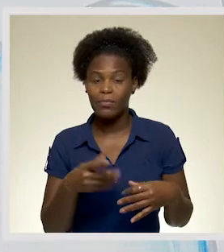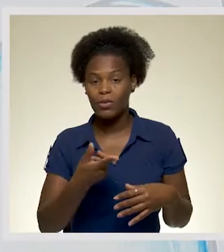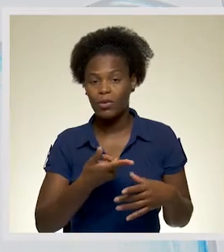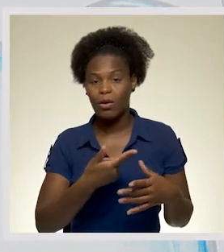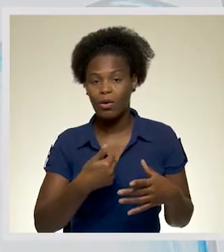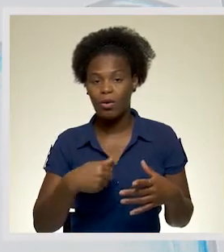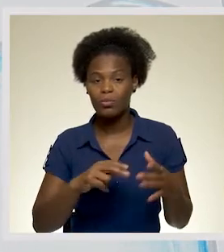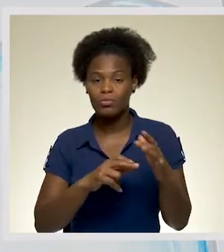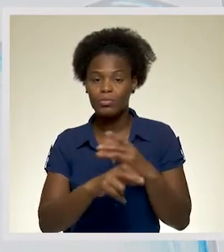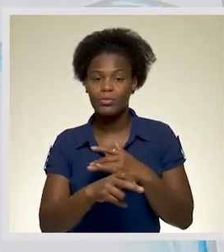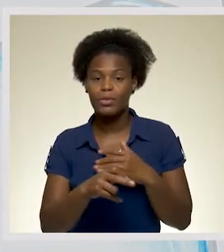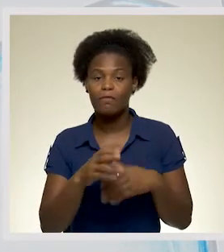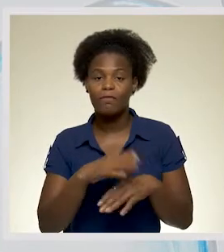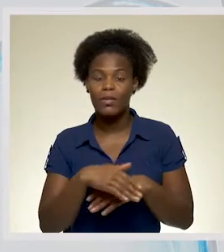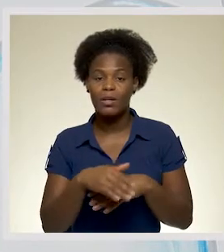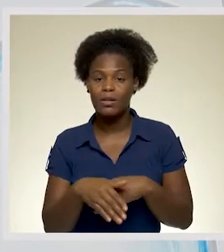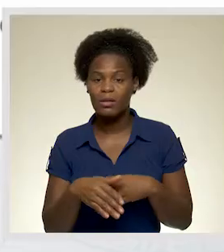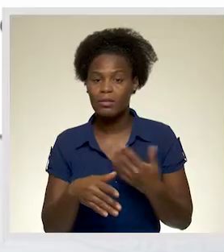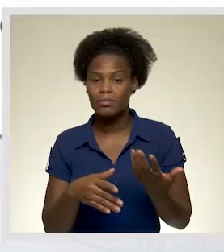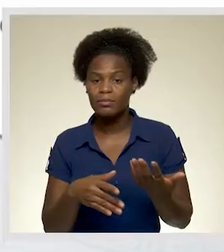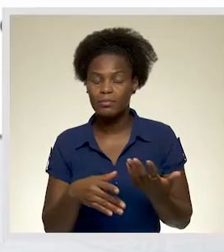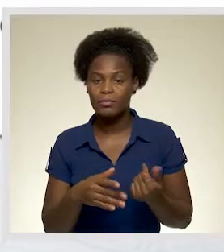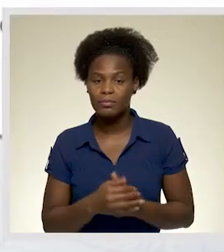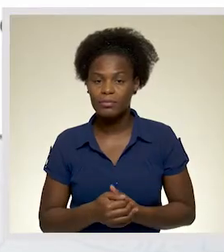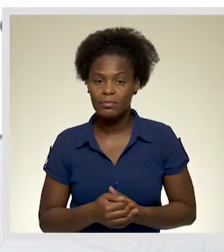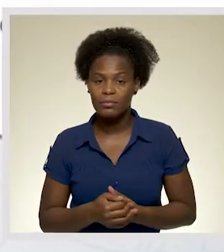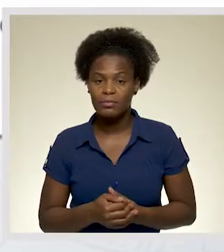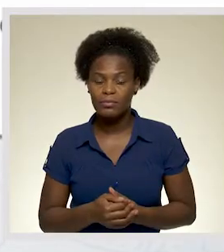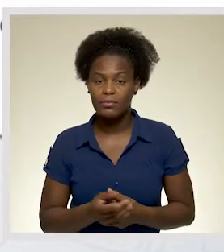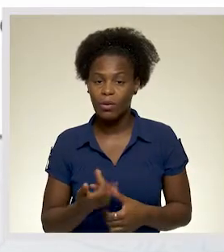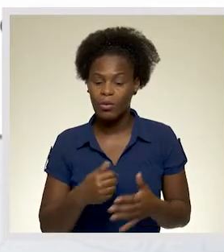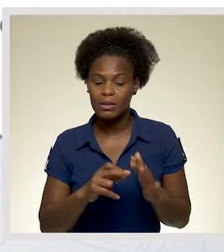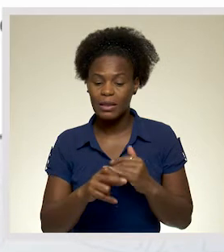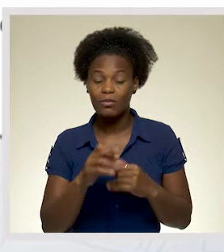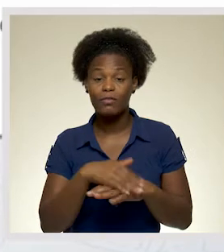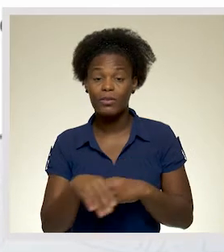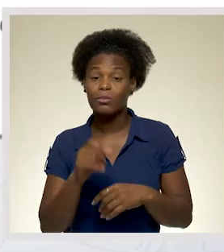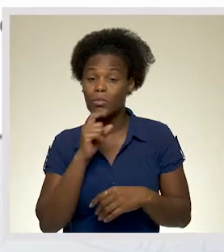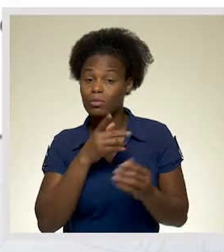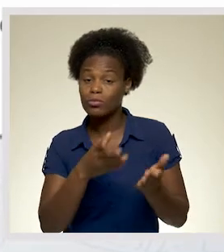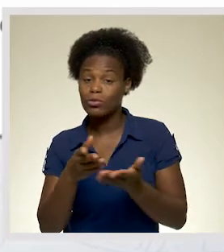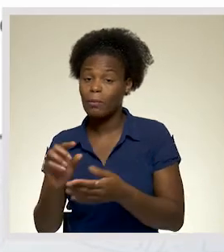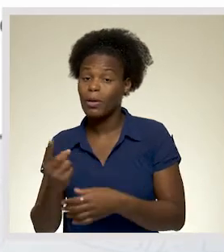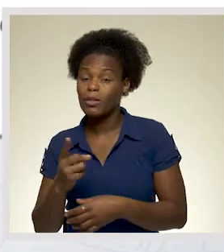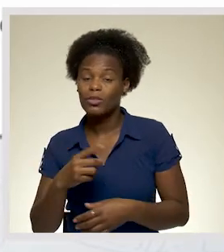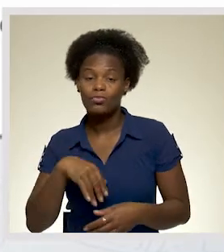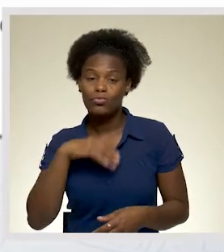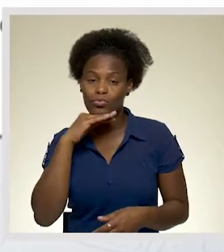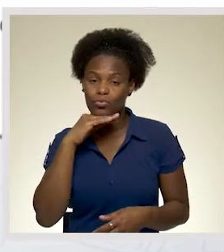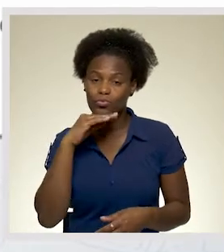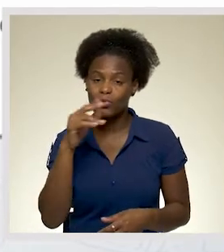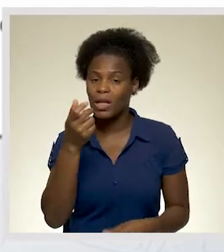entramos nos fatores que podem contribuir para a poluição